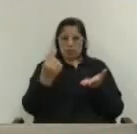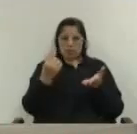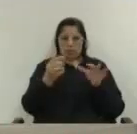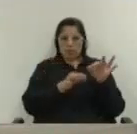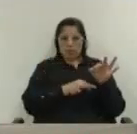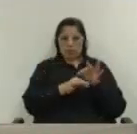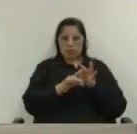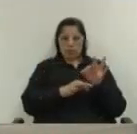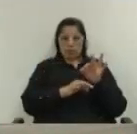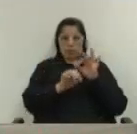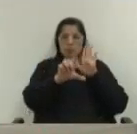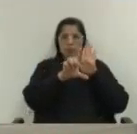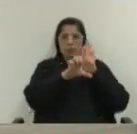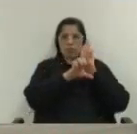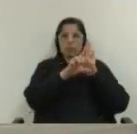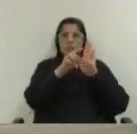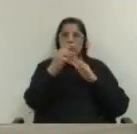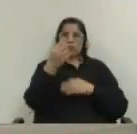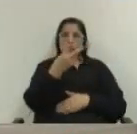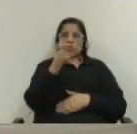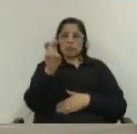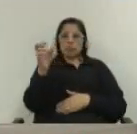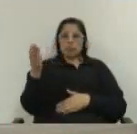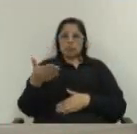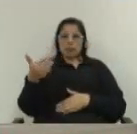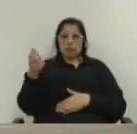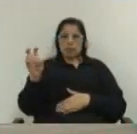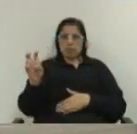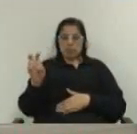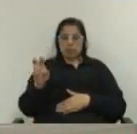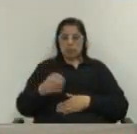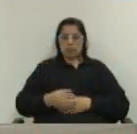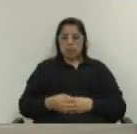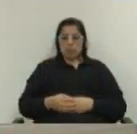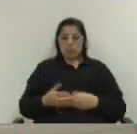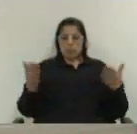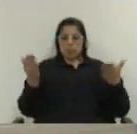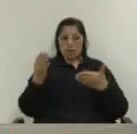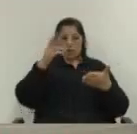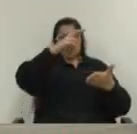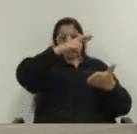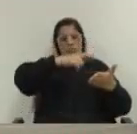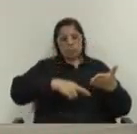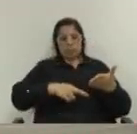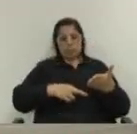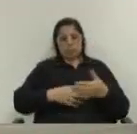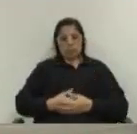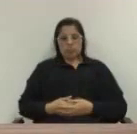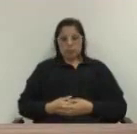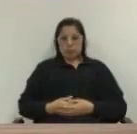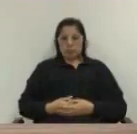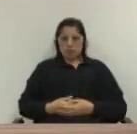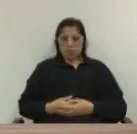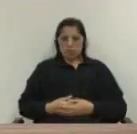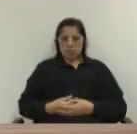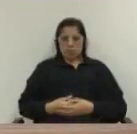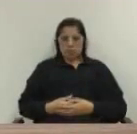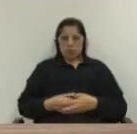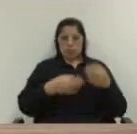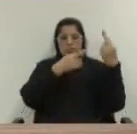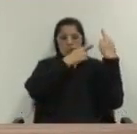número 25/2015, que passará a ter a seguinte redação. Emenda do vereador José Roberto